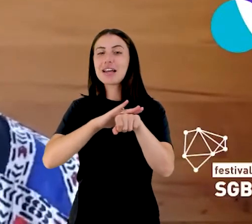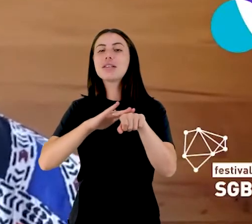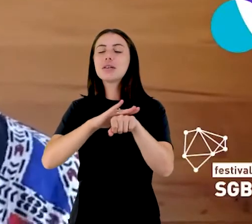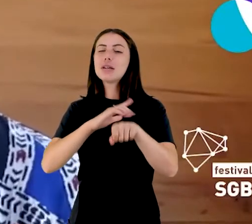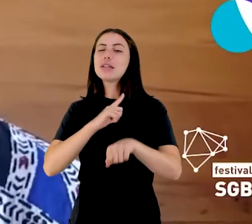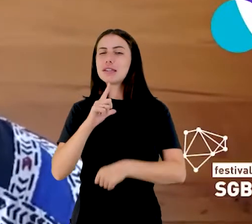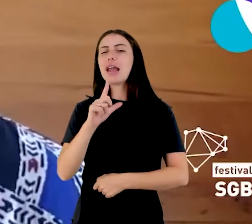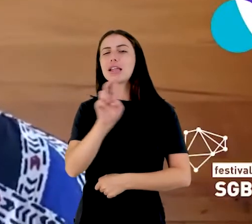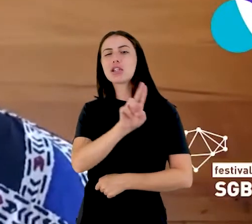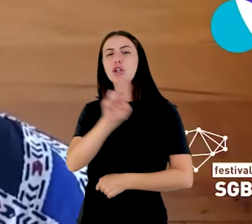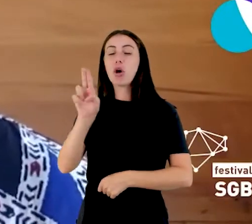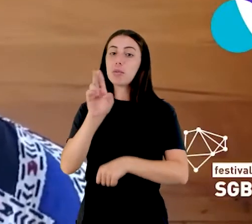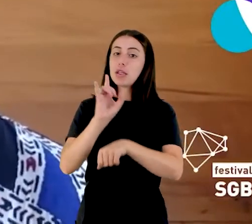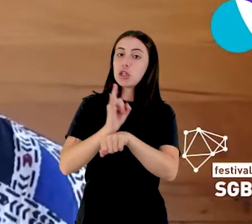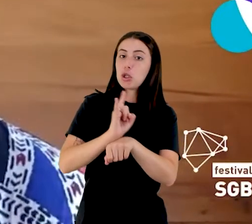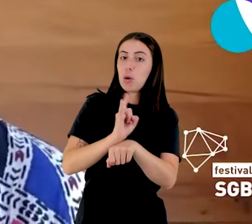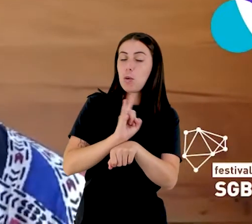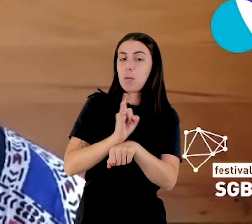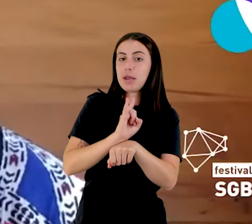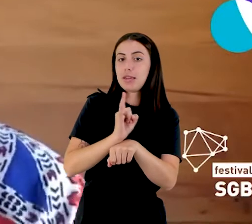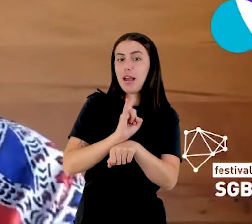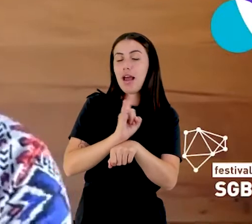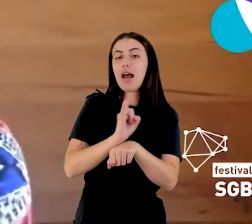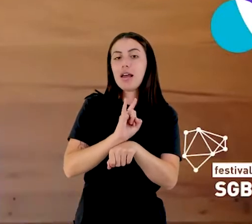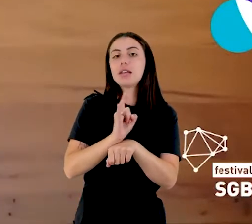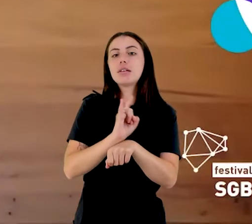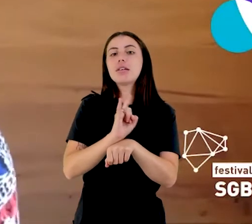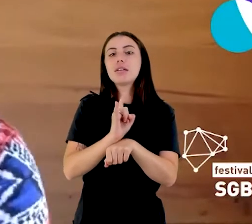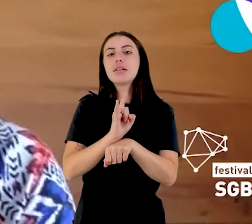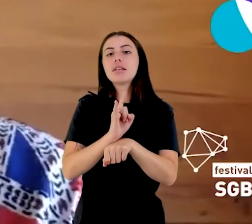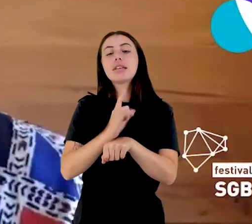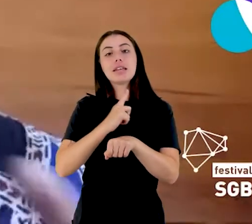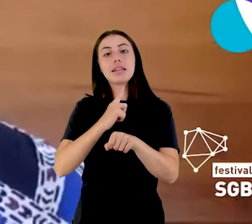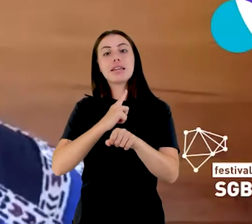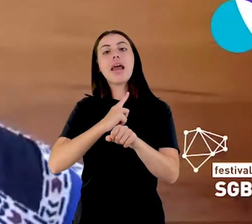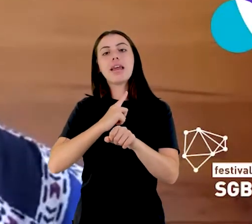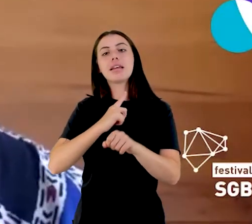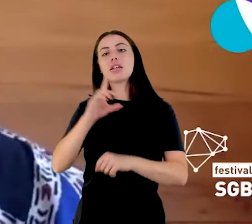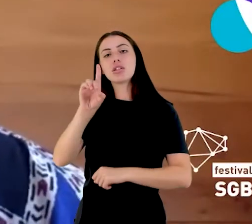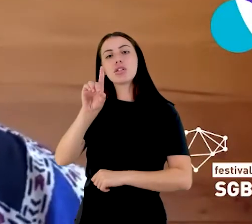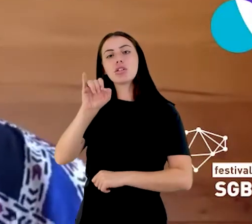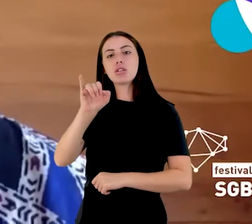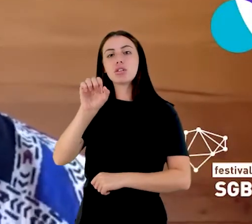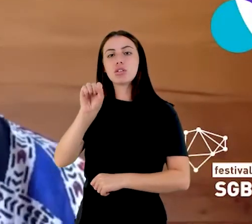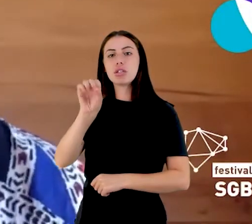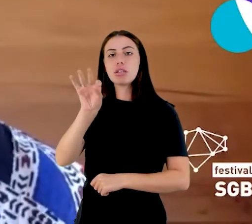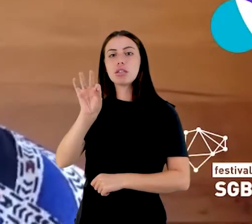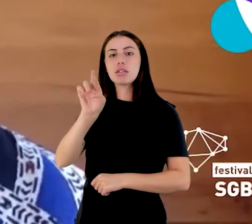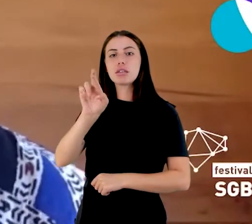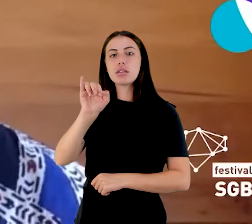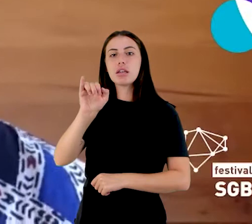já estava começando a fazer e não sabia que tinha um nome, chama-se documentário com distribuição de impacto. Pode ser documentário, como pode ser outras